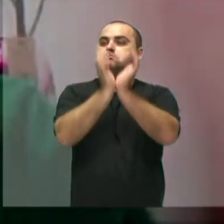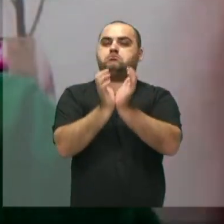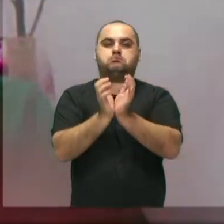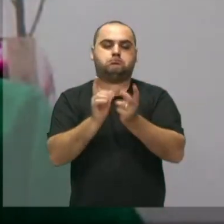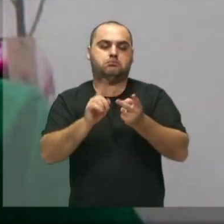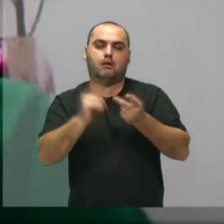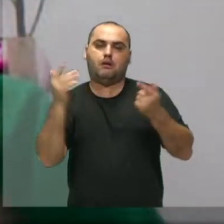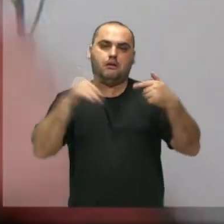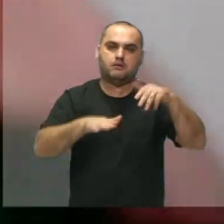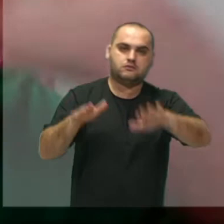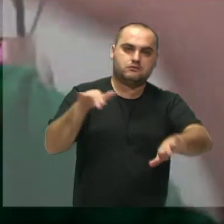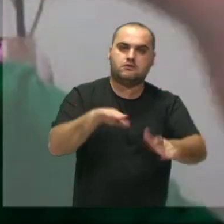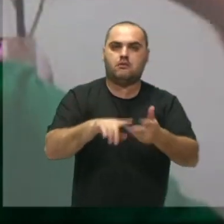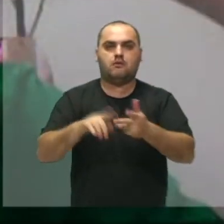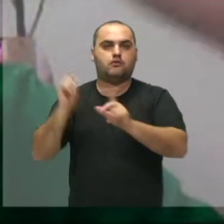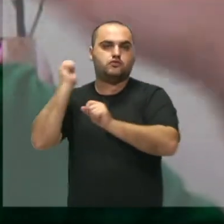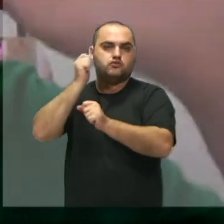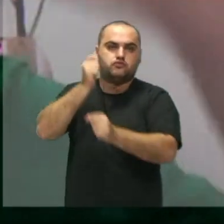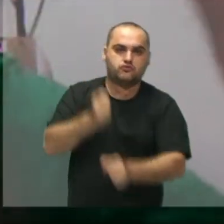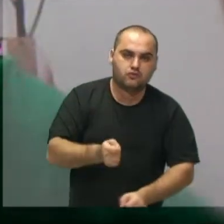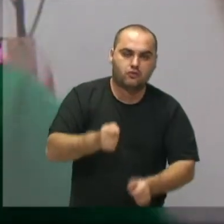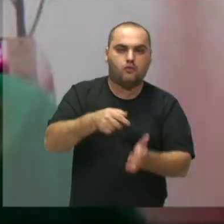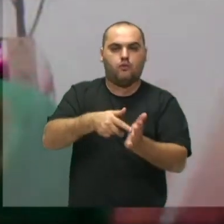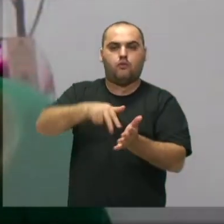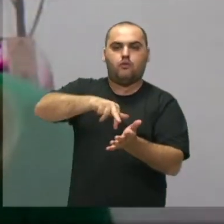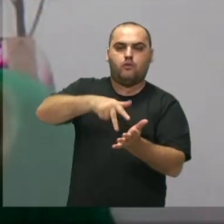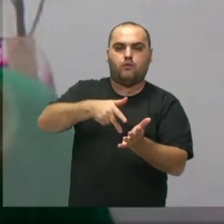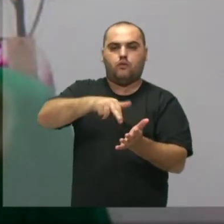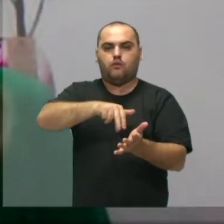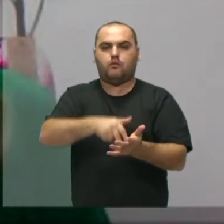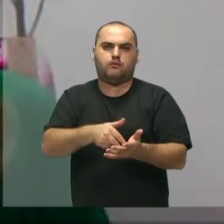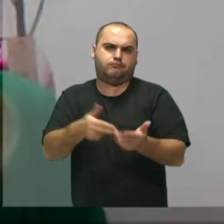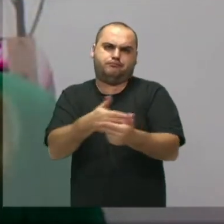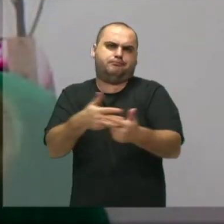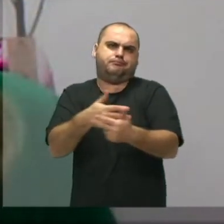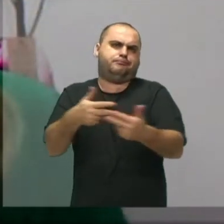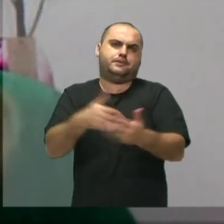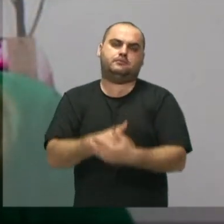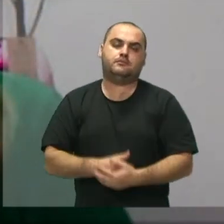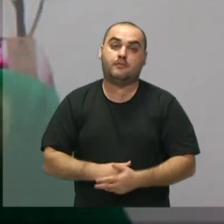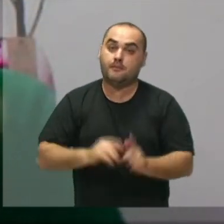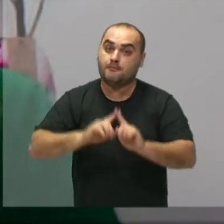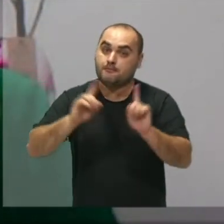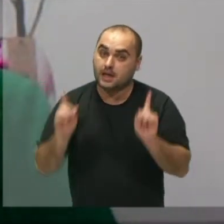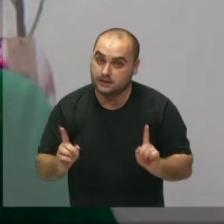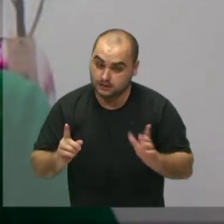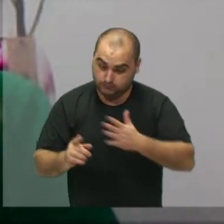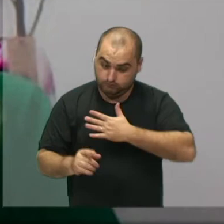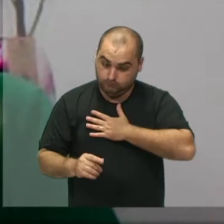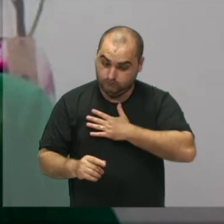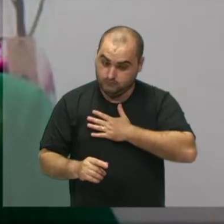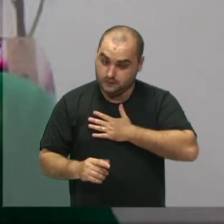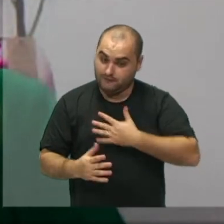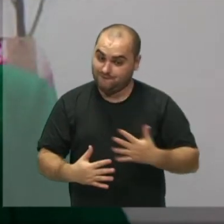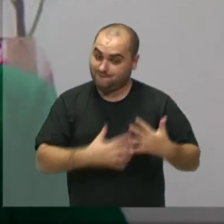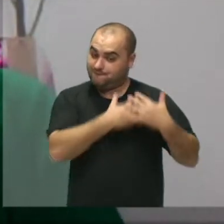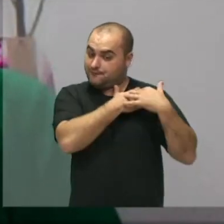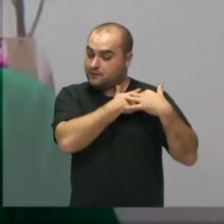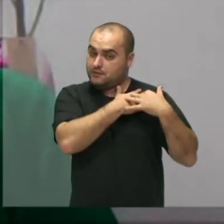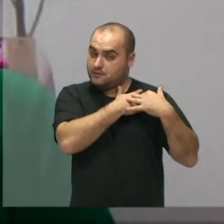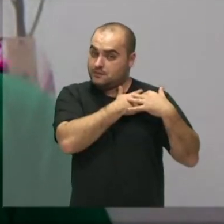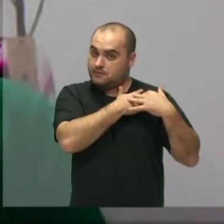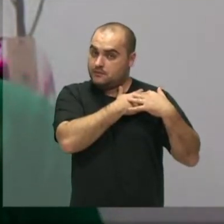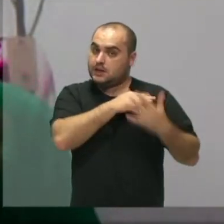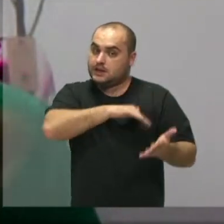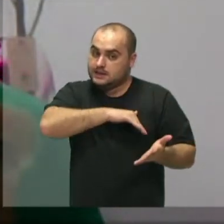de judô, taekwondo, do que for. Beleza, mas assim, a minha função, tanto